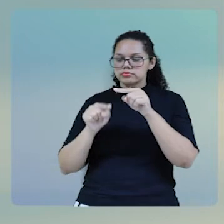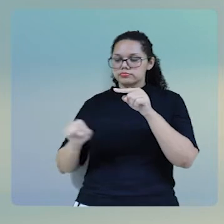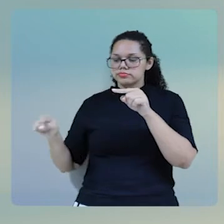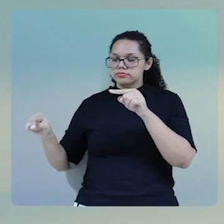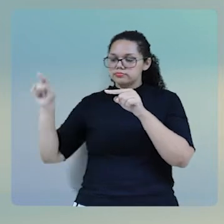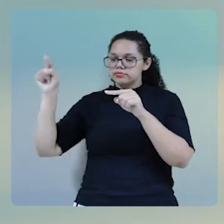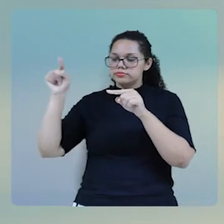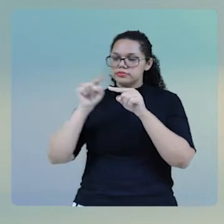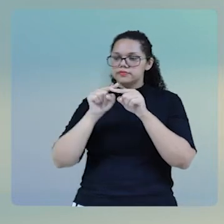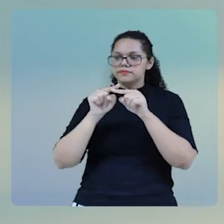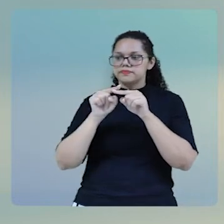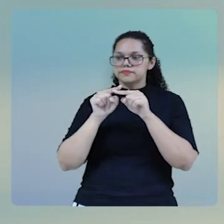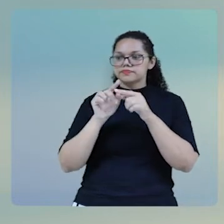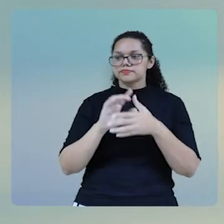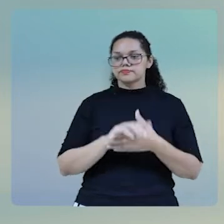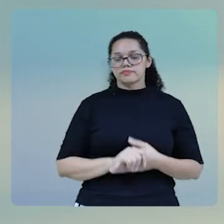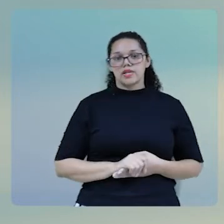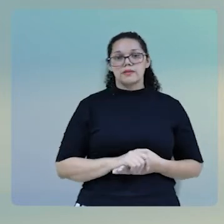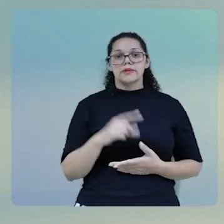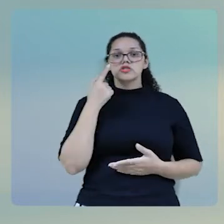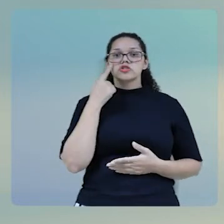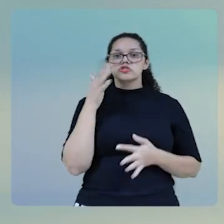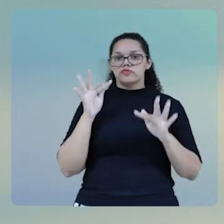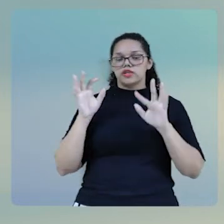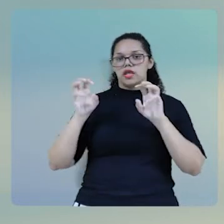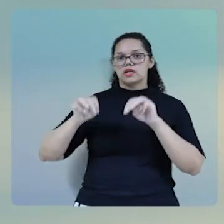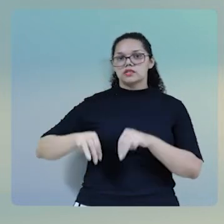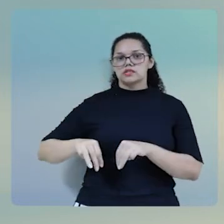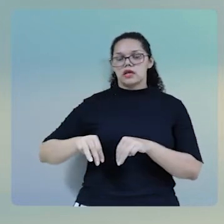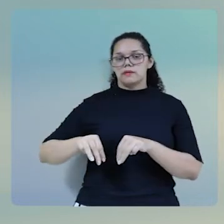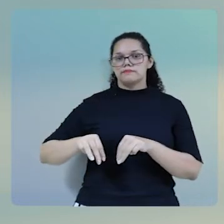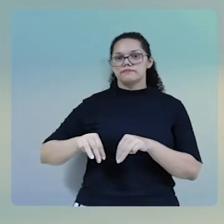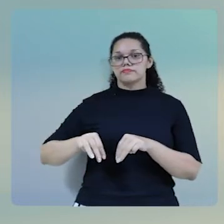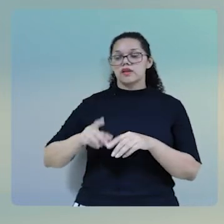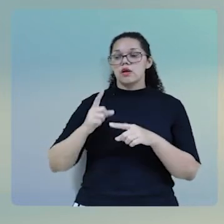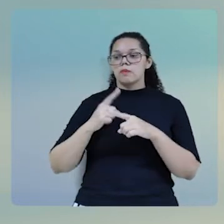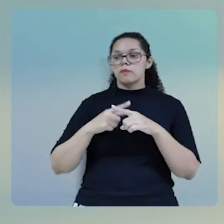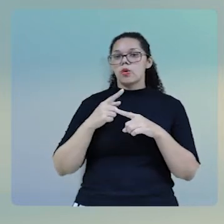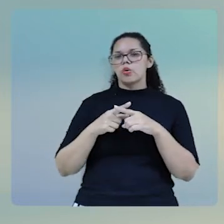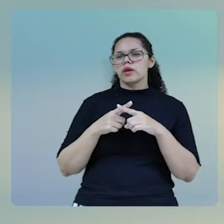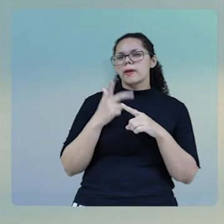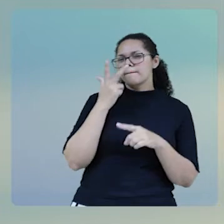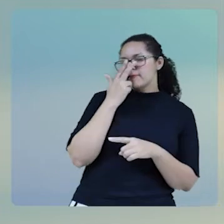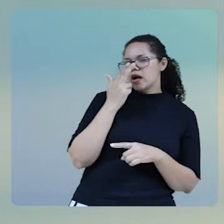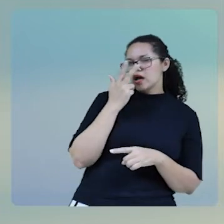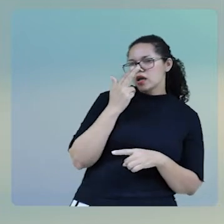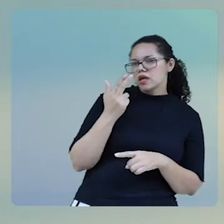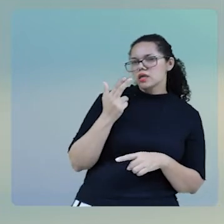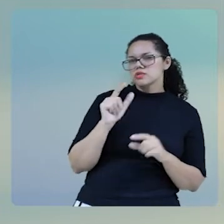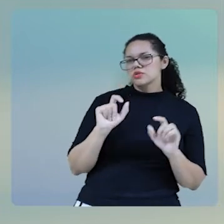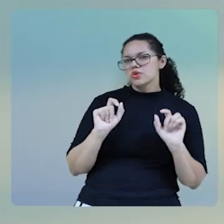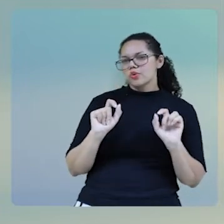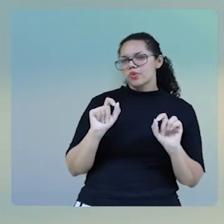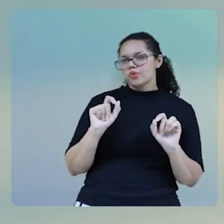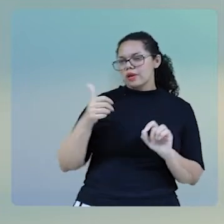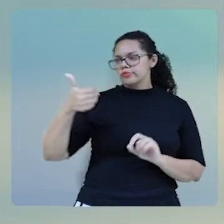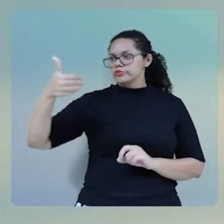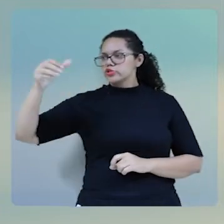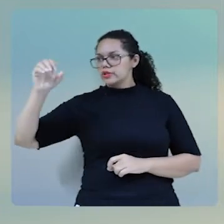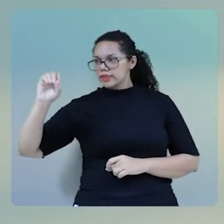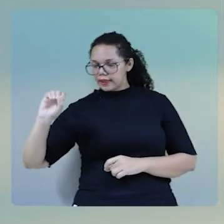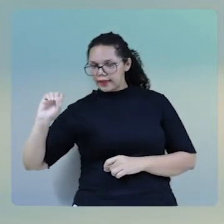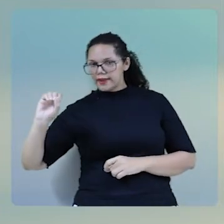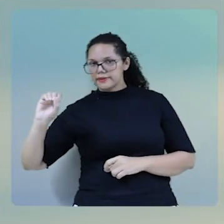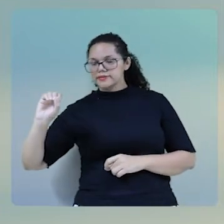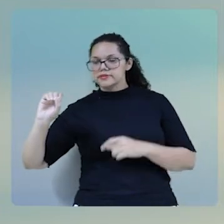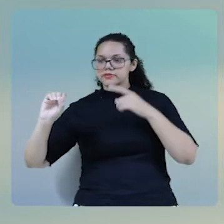volta para a gente poder finalizar. O teu circuito é como se tivesse o quê? Um de 10